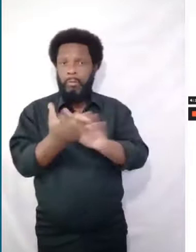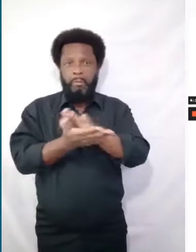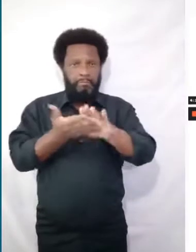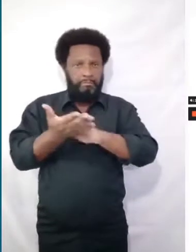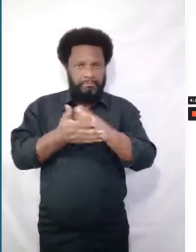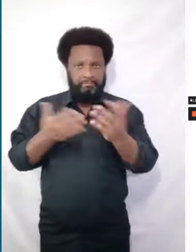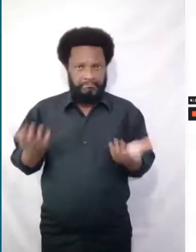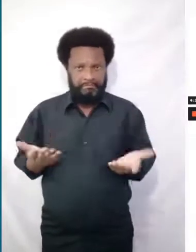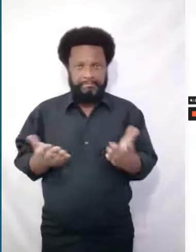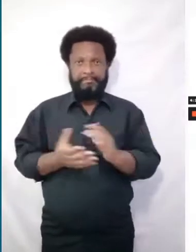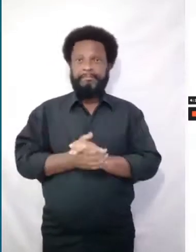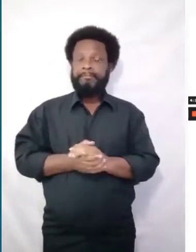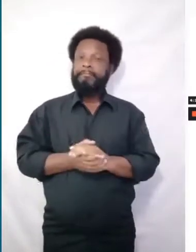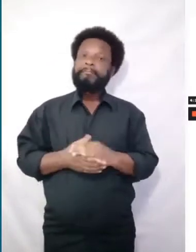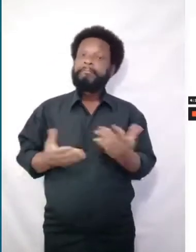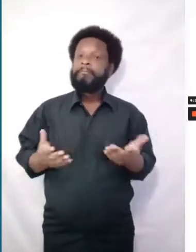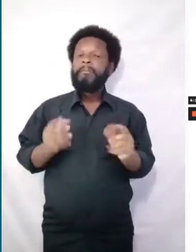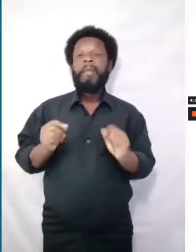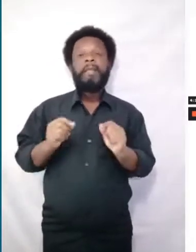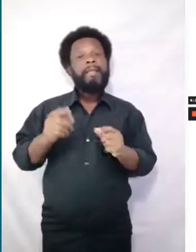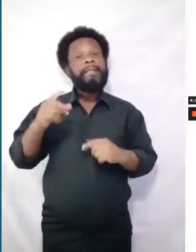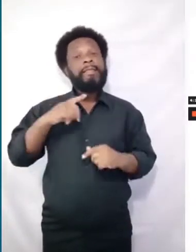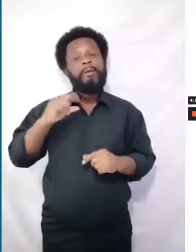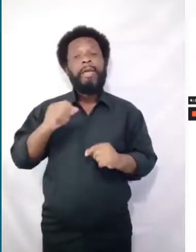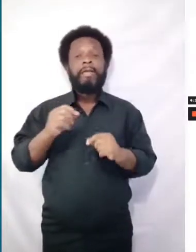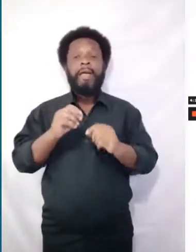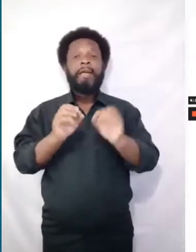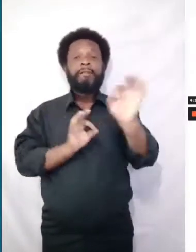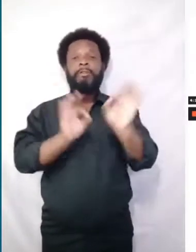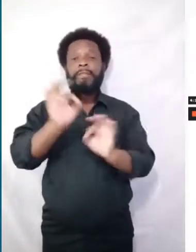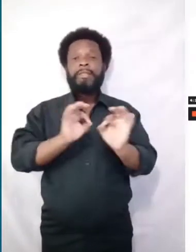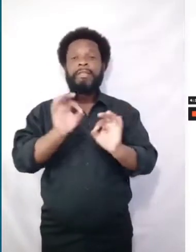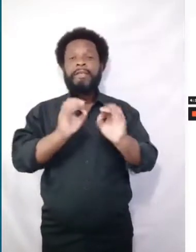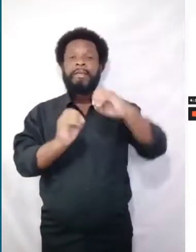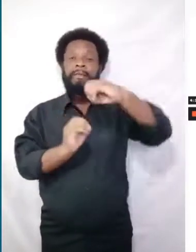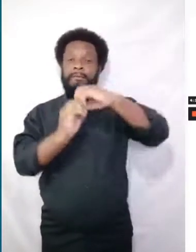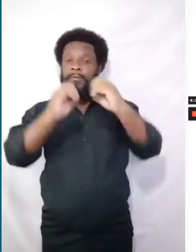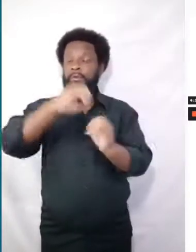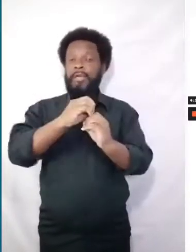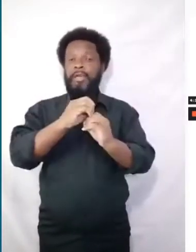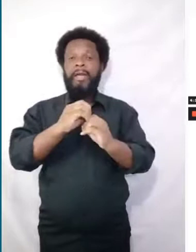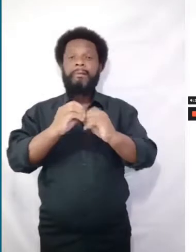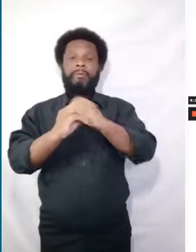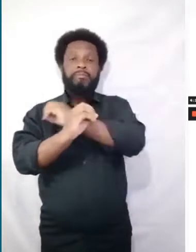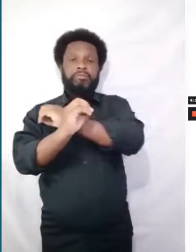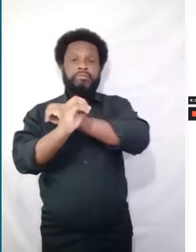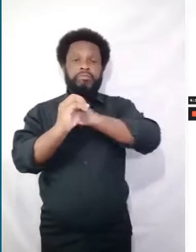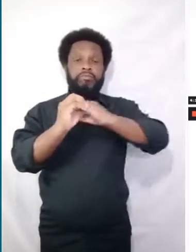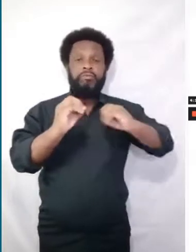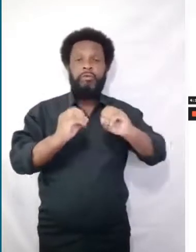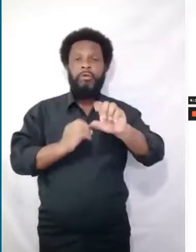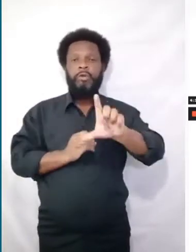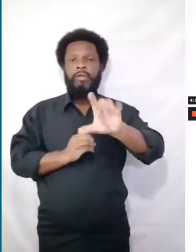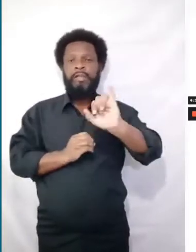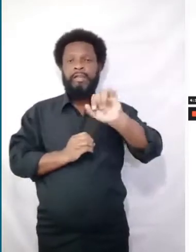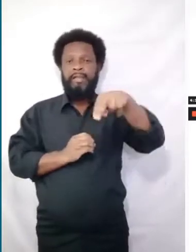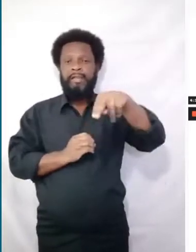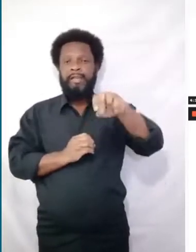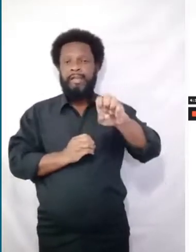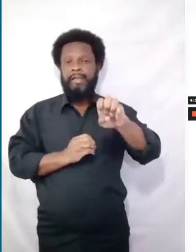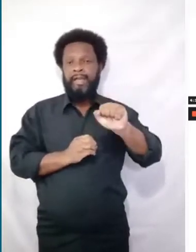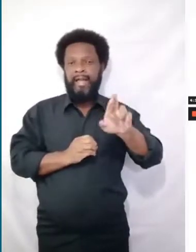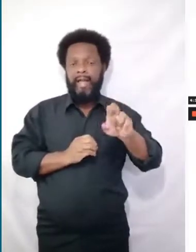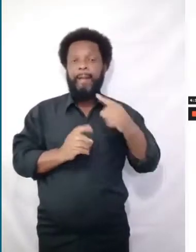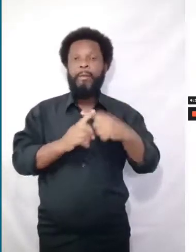diferente aí de 180 entre os átomos da ligação, tá certo? Então, a gente tem a geometria linear sempre que a gente